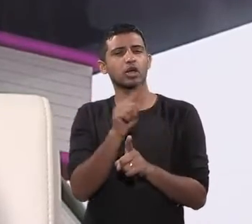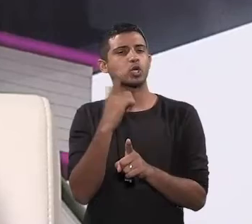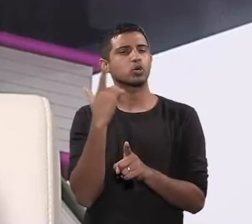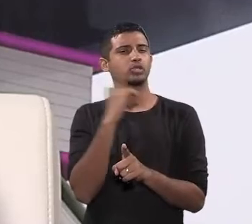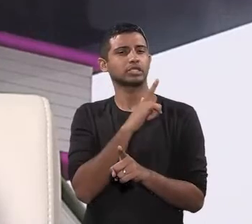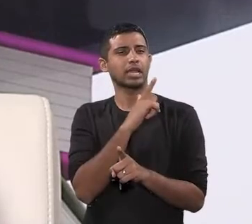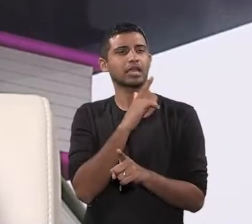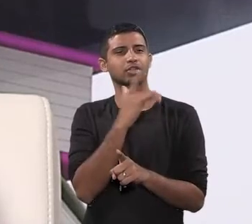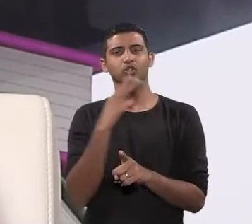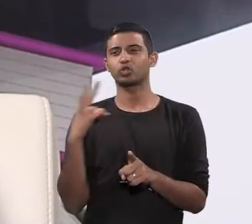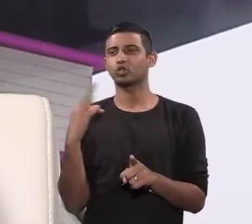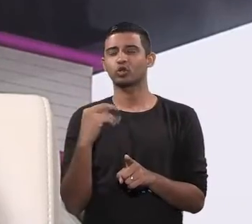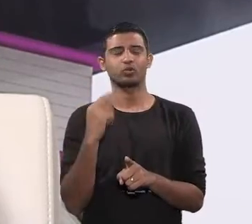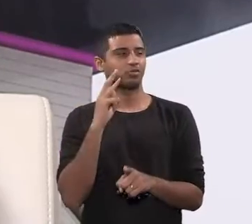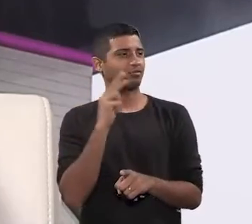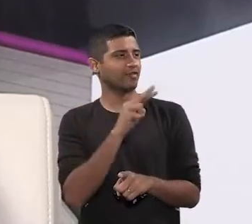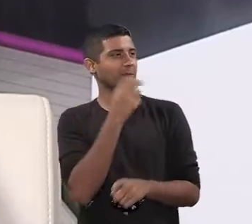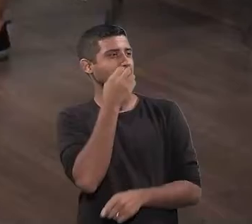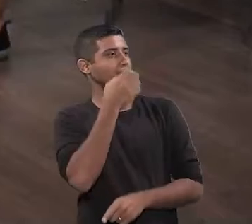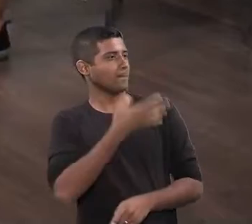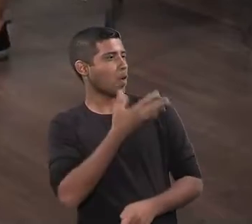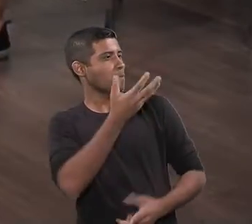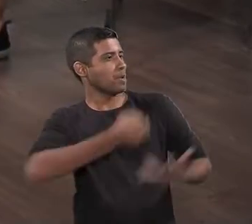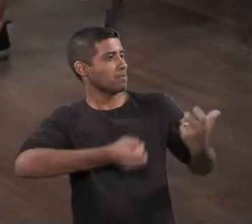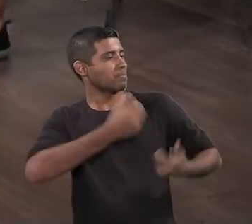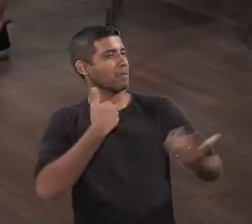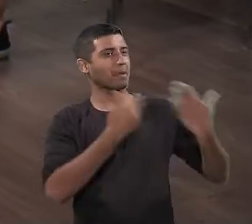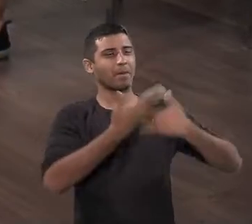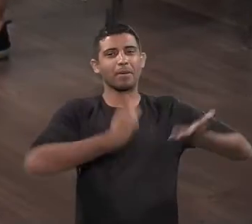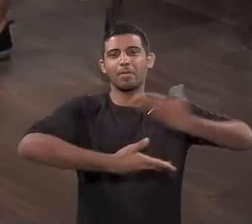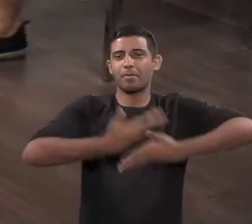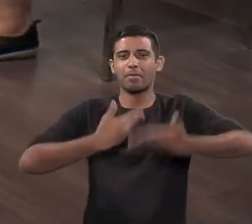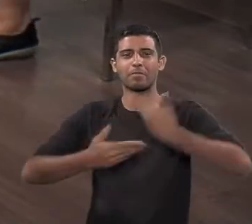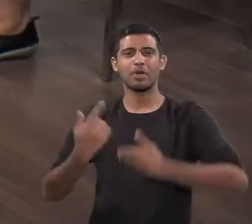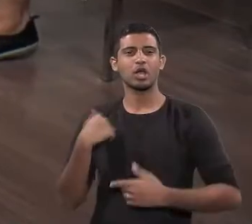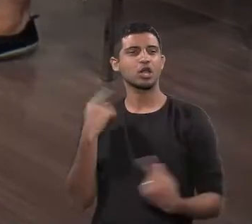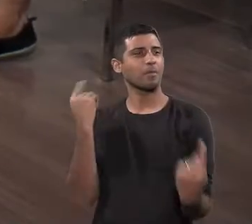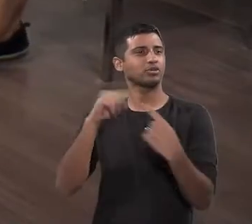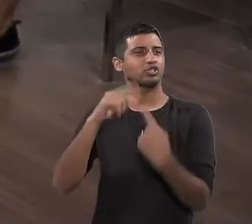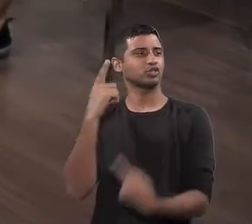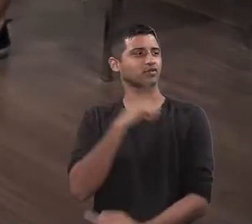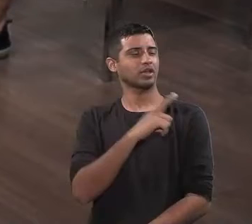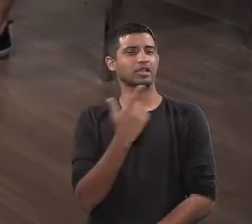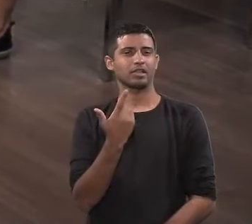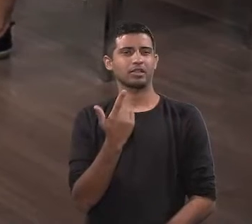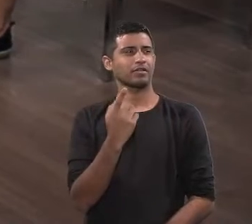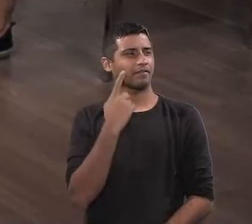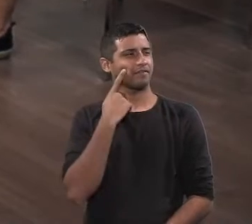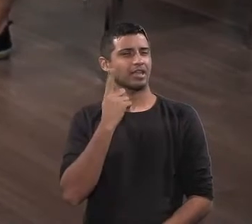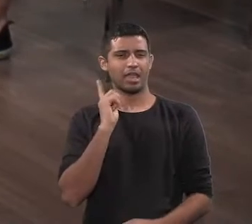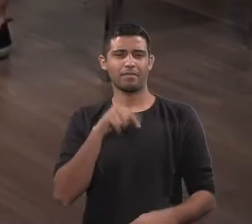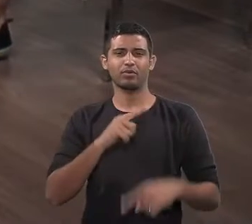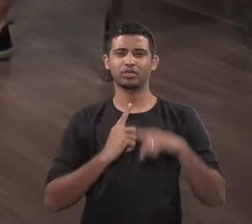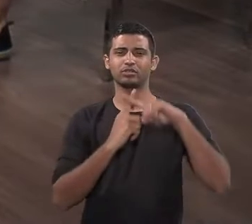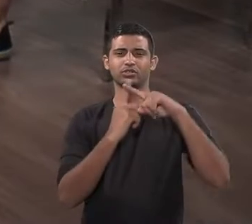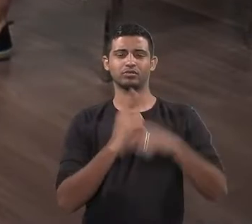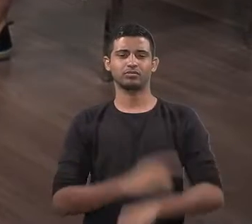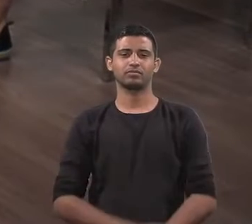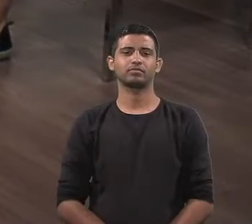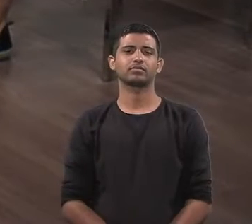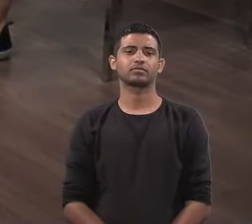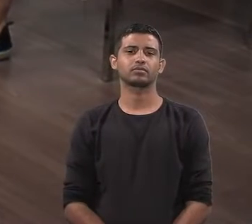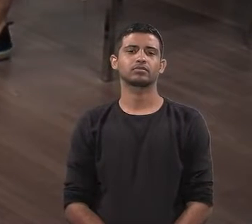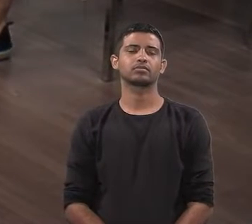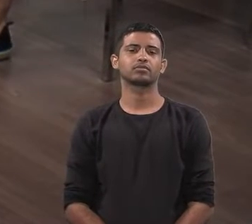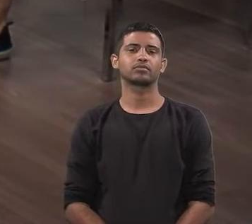ele está sendo bem aceito na comunidade acadêmica, ele está interagindo, ele tem objetivo. Perfeito. Isso é muito positivo pra E gente. Tchel, para terminar.